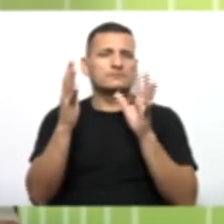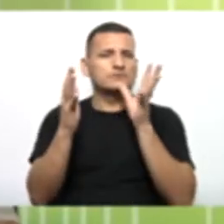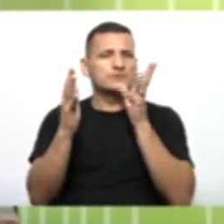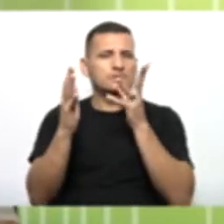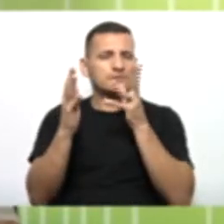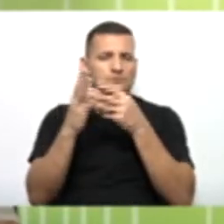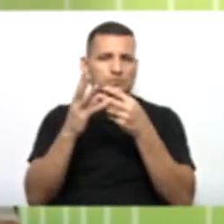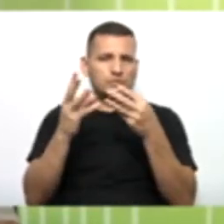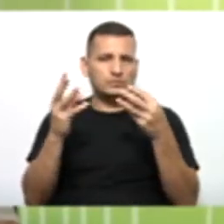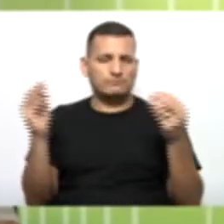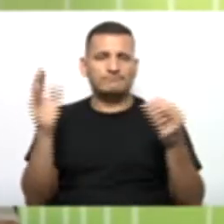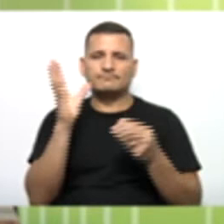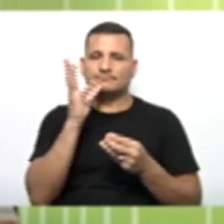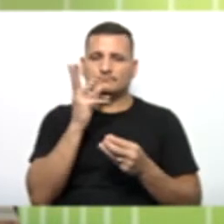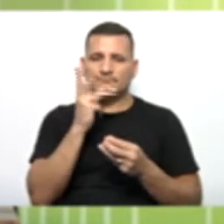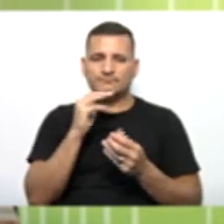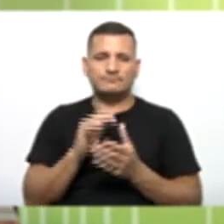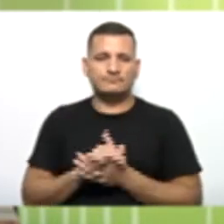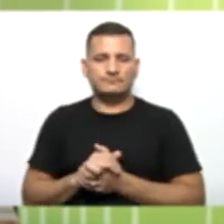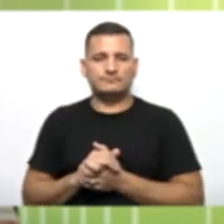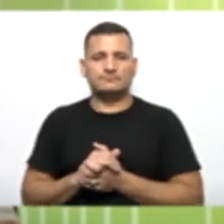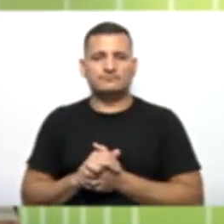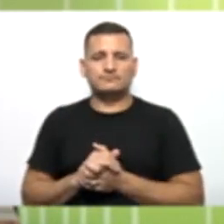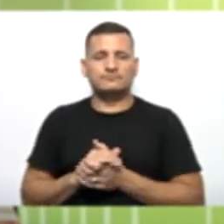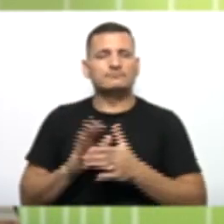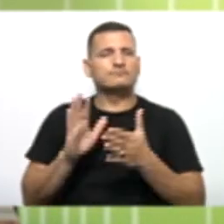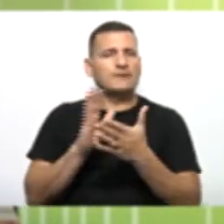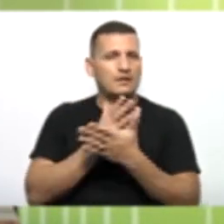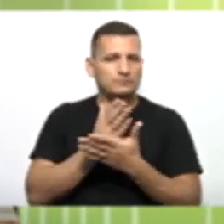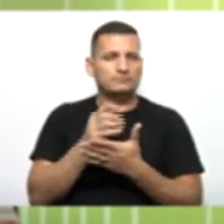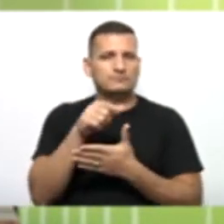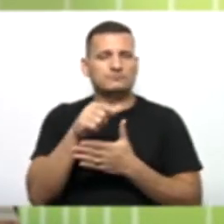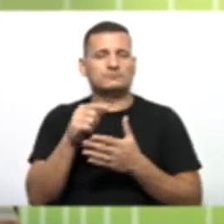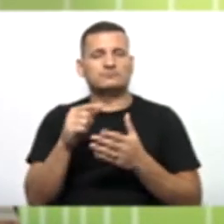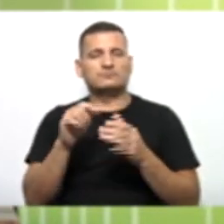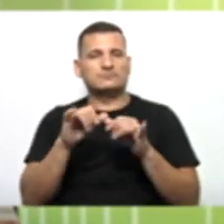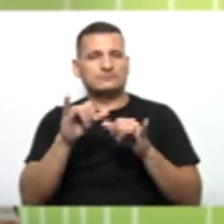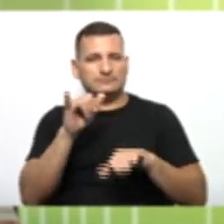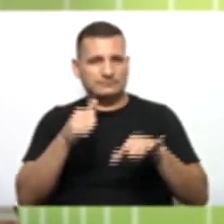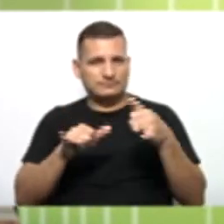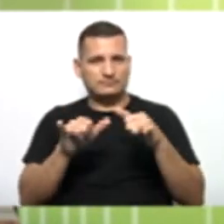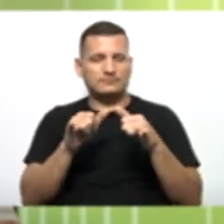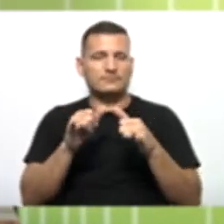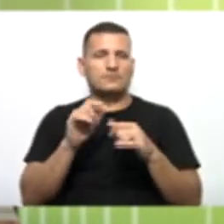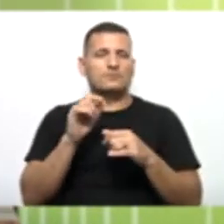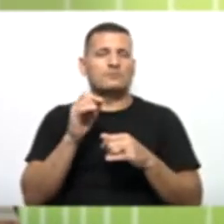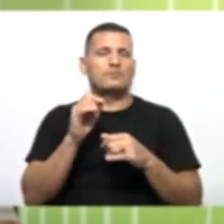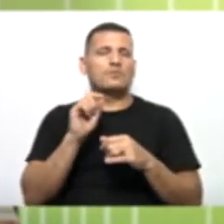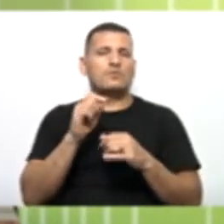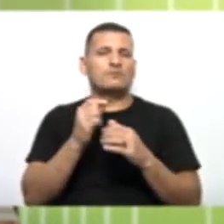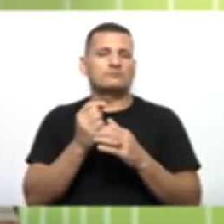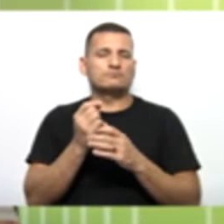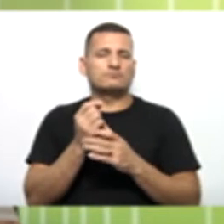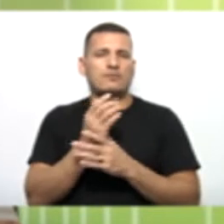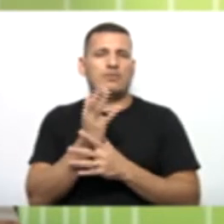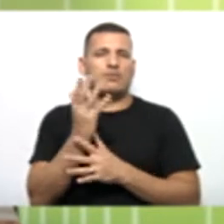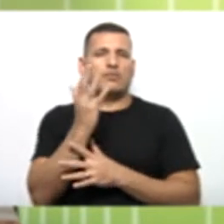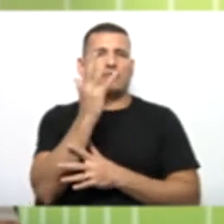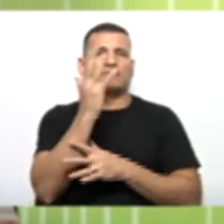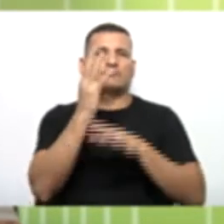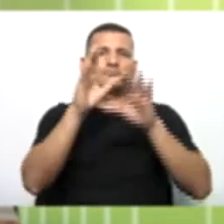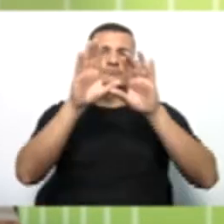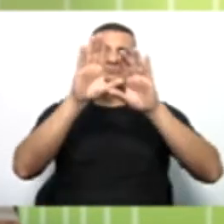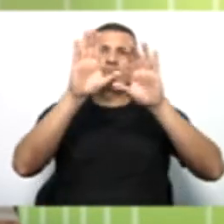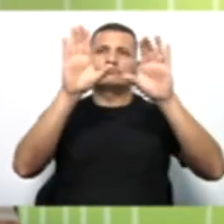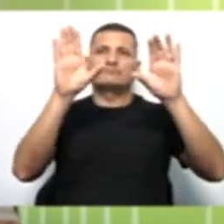se decompor. Alguns desses produtos químicos, eles são capazes de destruir uma camada importante da Terra, que é chamada camada de